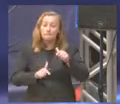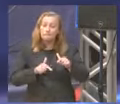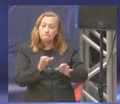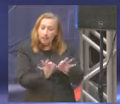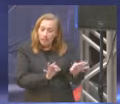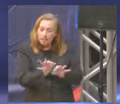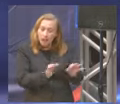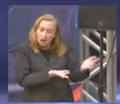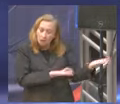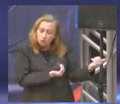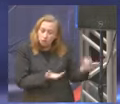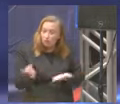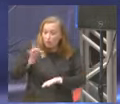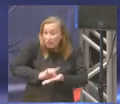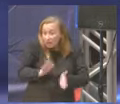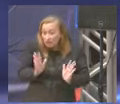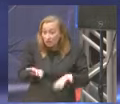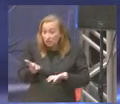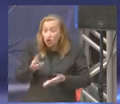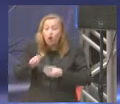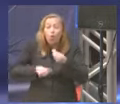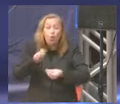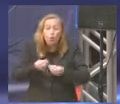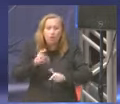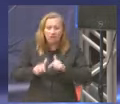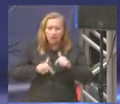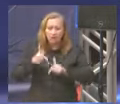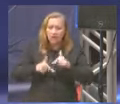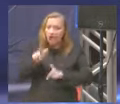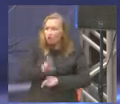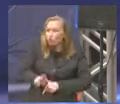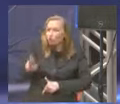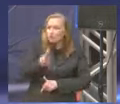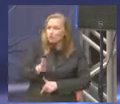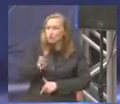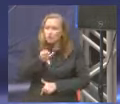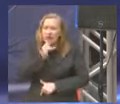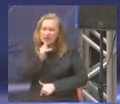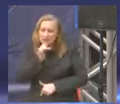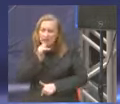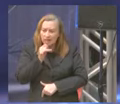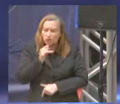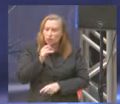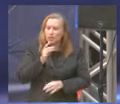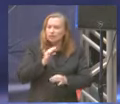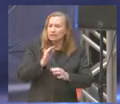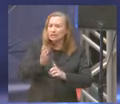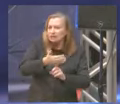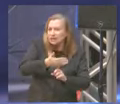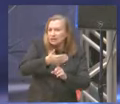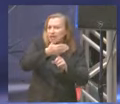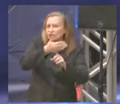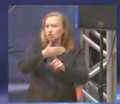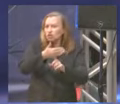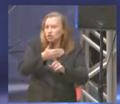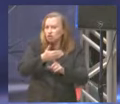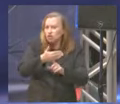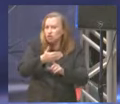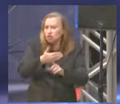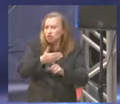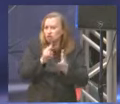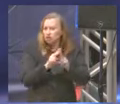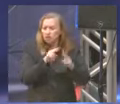para essa realidade? Como é que ele vai trabalhar usando, por exemplo, tecnologia digital